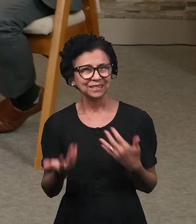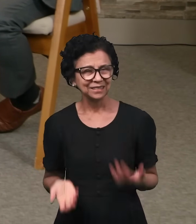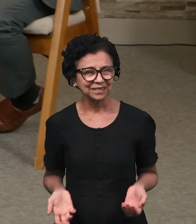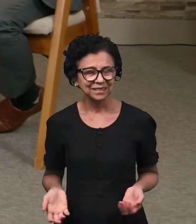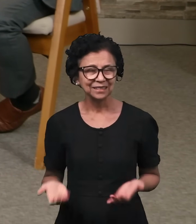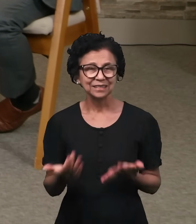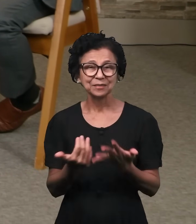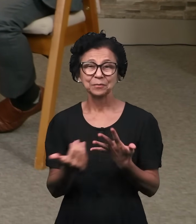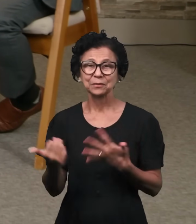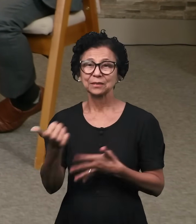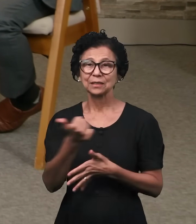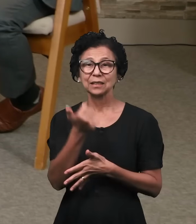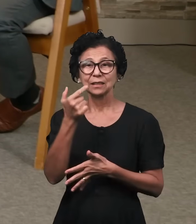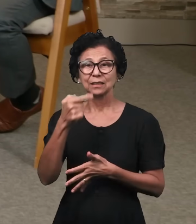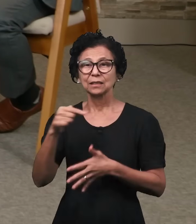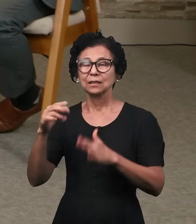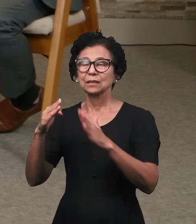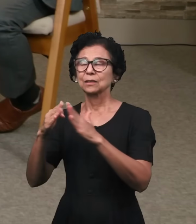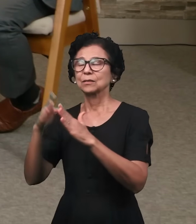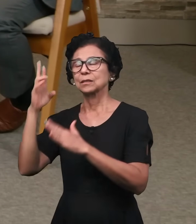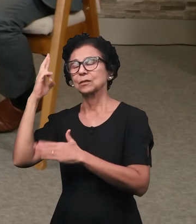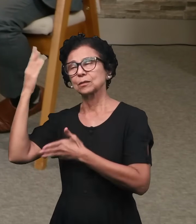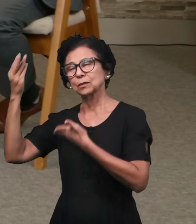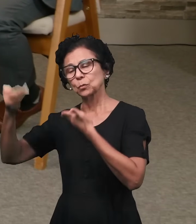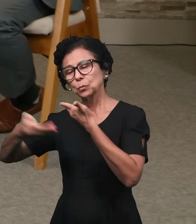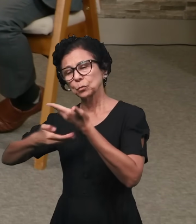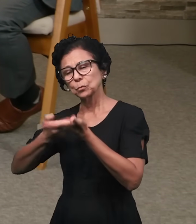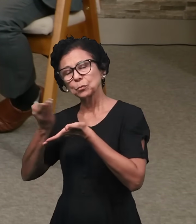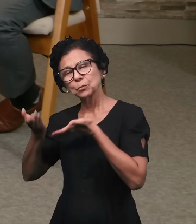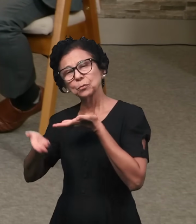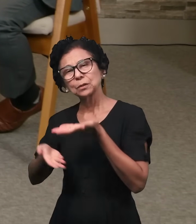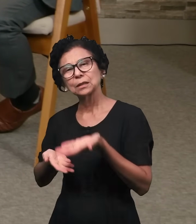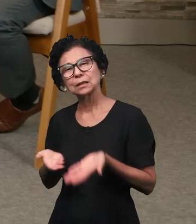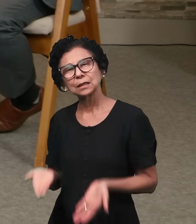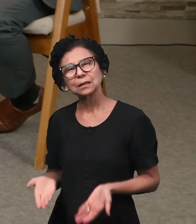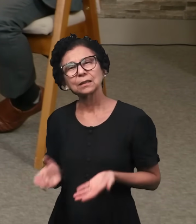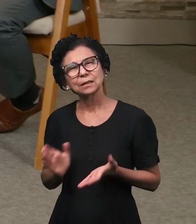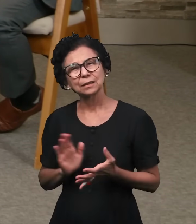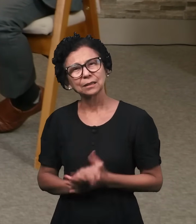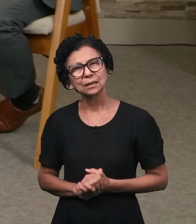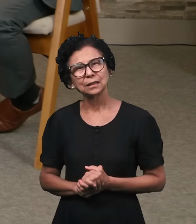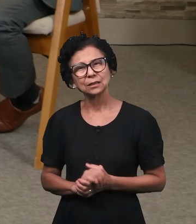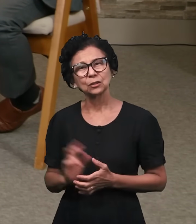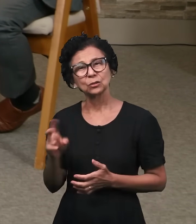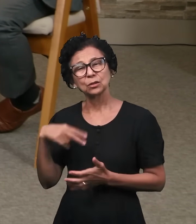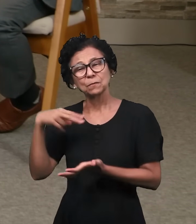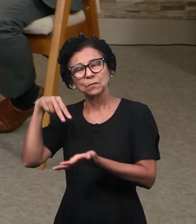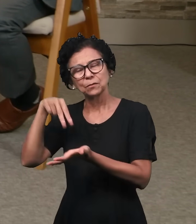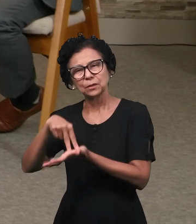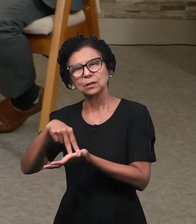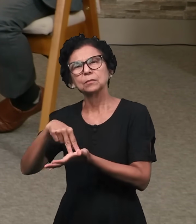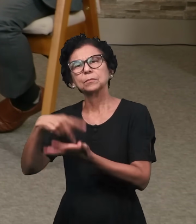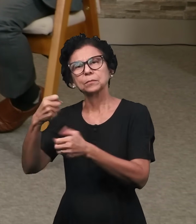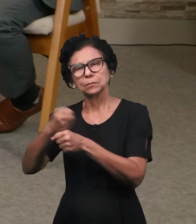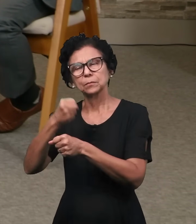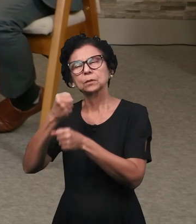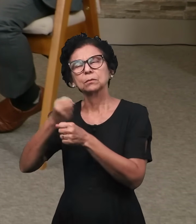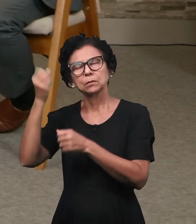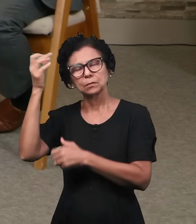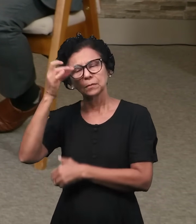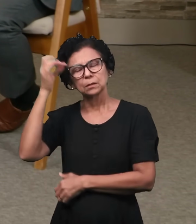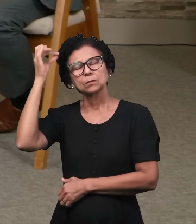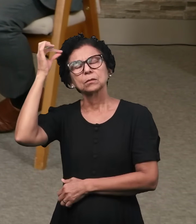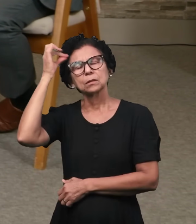casa do Senhor, onde o Senhor tem cuidado de todos nós, da nossa família. Nós estamos enraizados na obra do Espírito Santo, né? Perfeitamente.